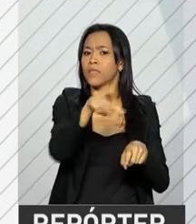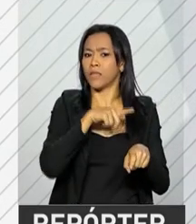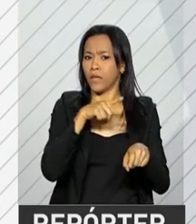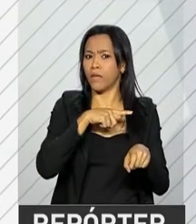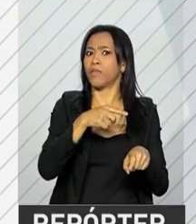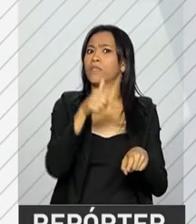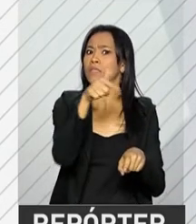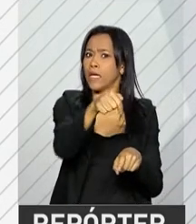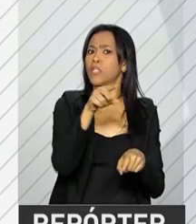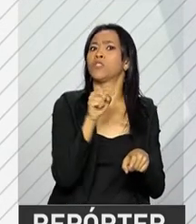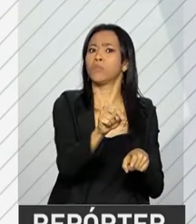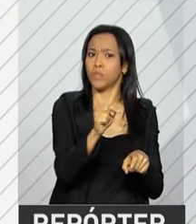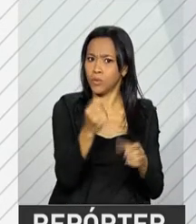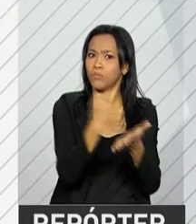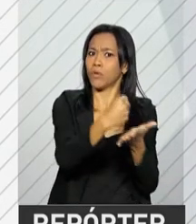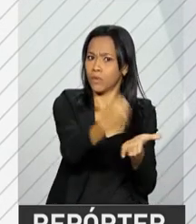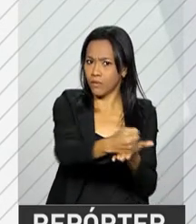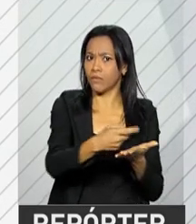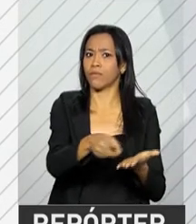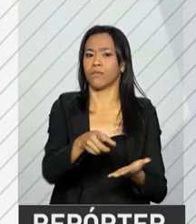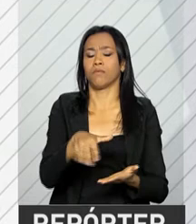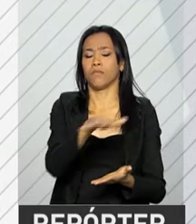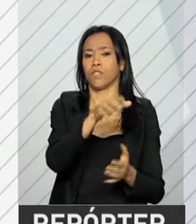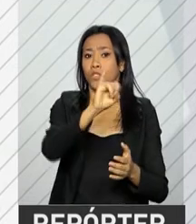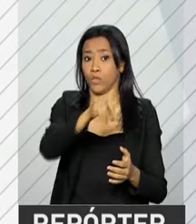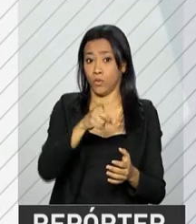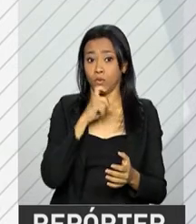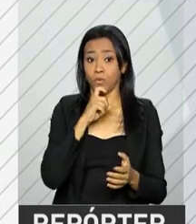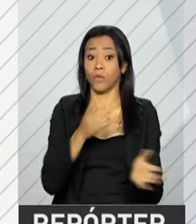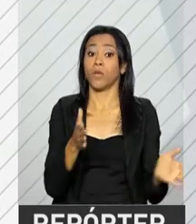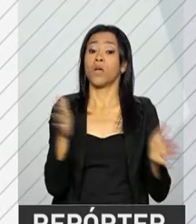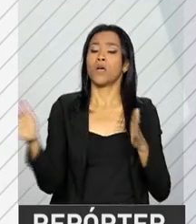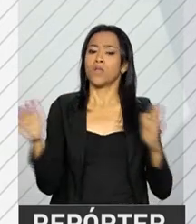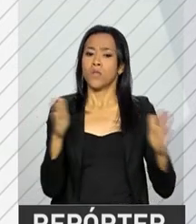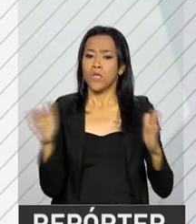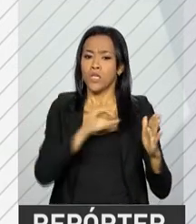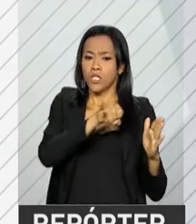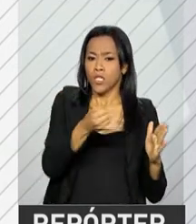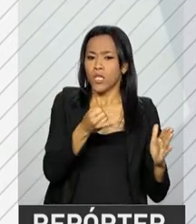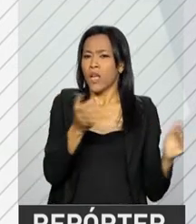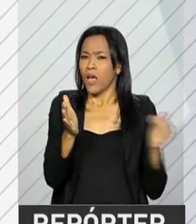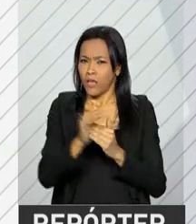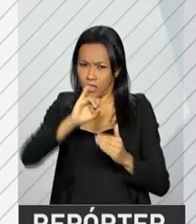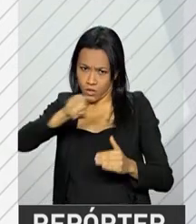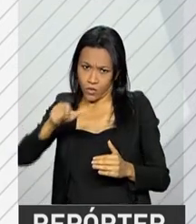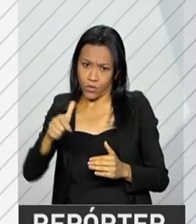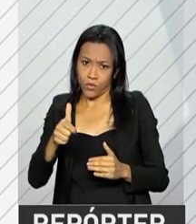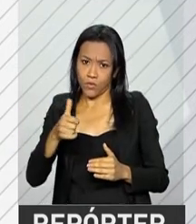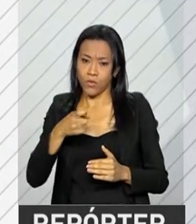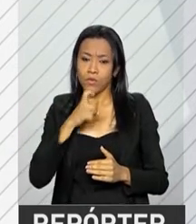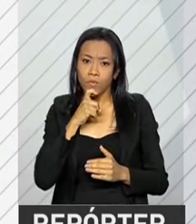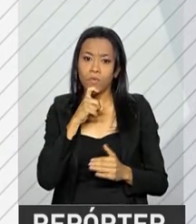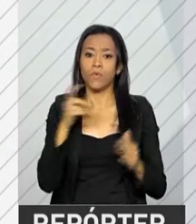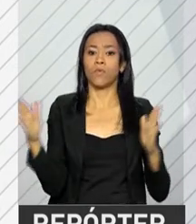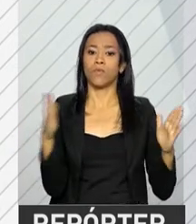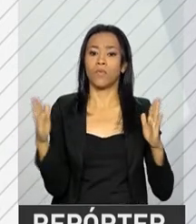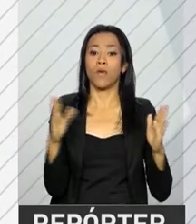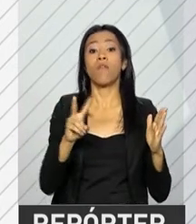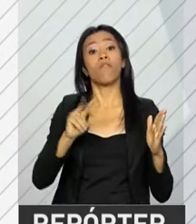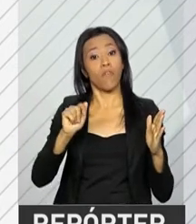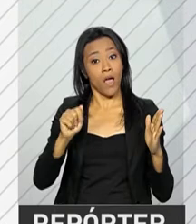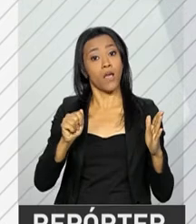7 mil postos no mês de julho no acumulado de janeiro a julho de 2017 o saldo de vagas de emprego é